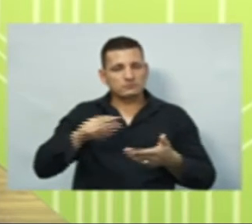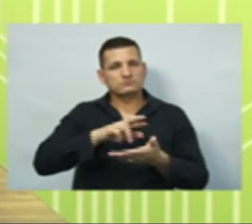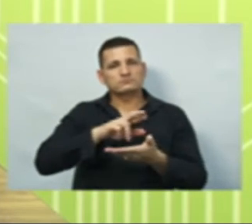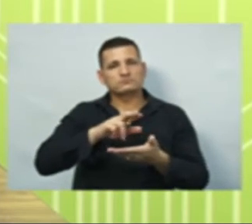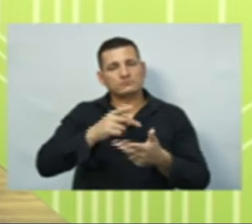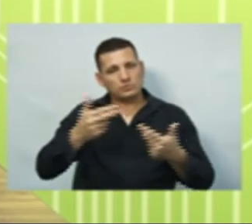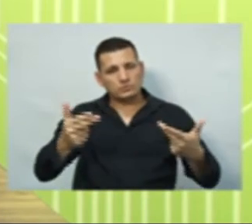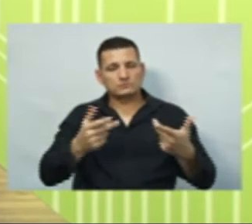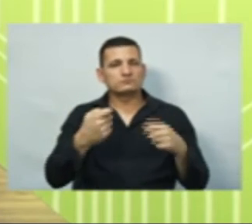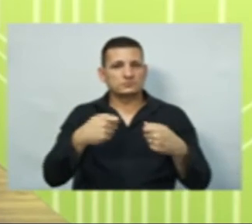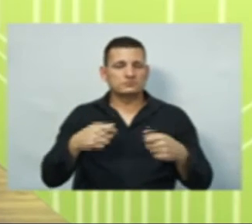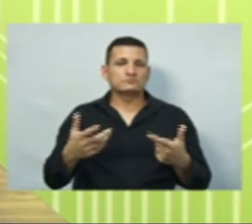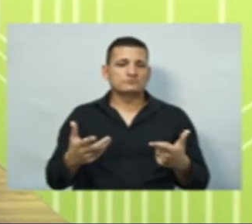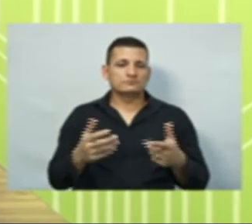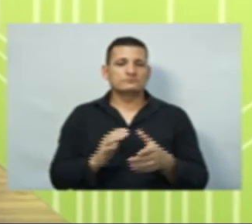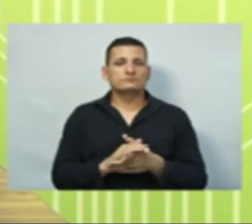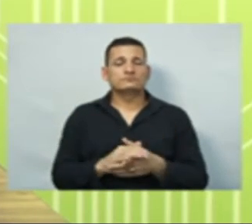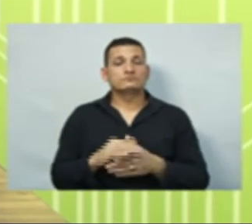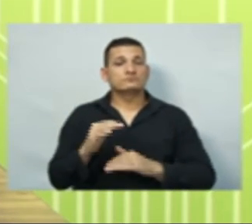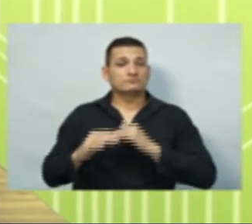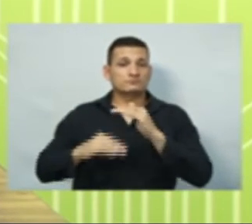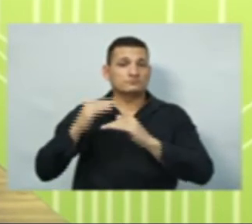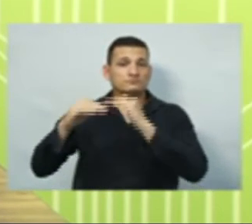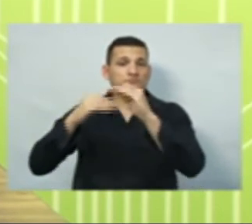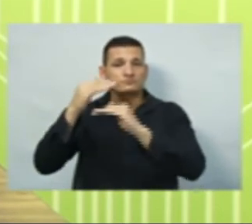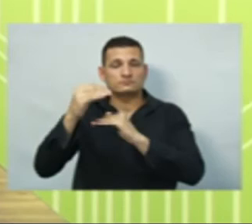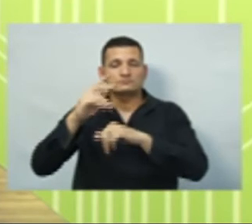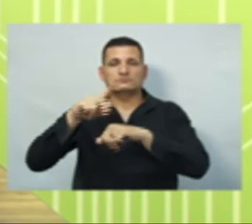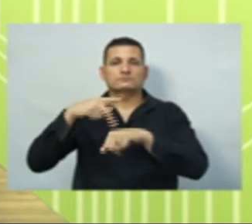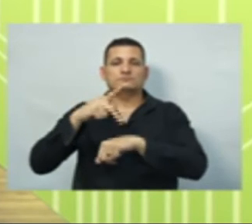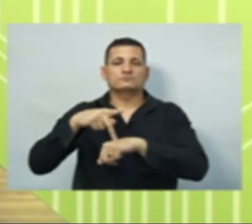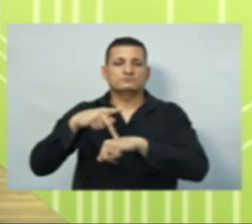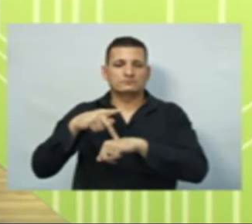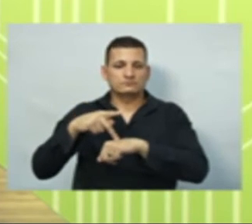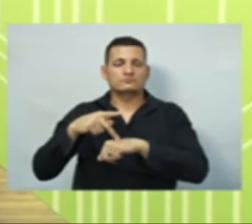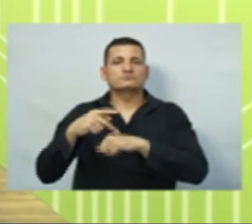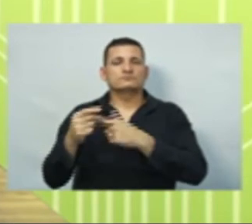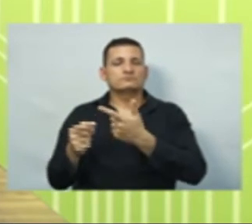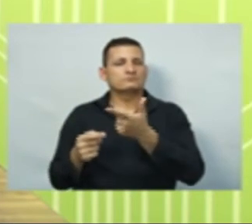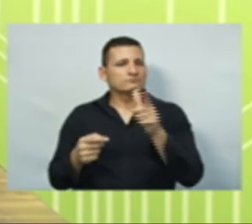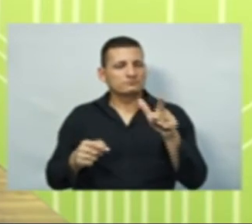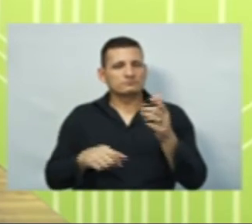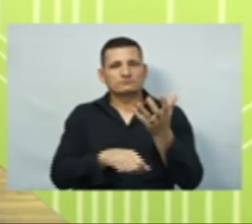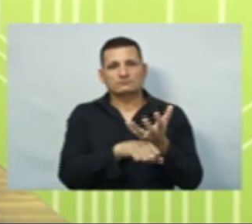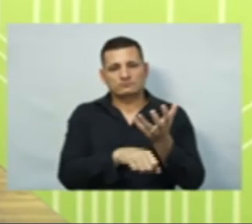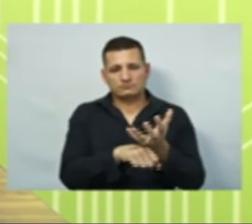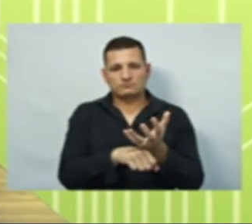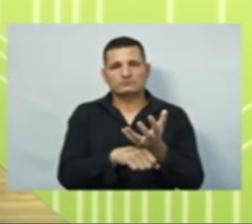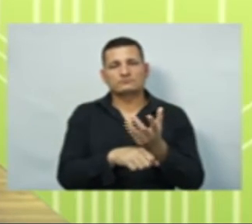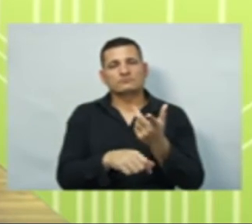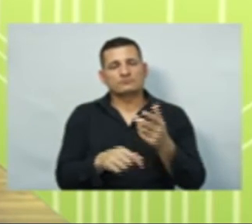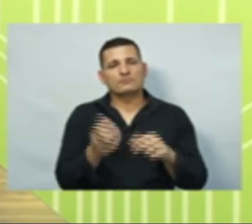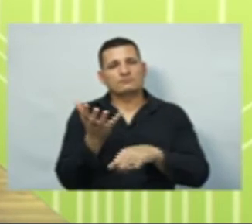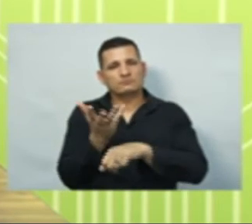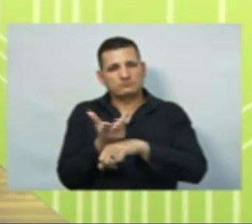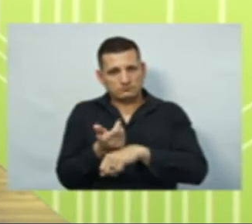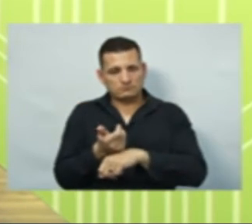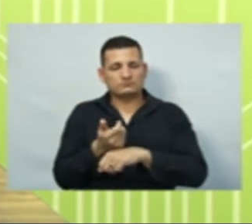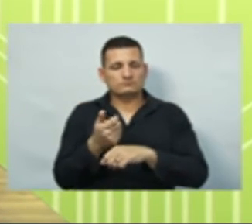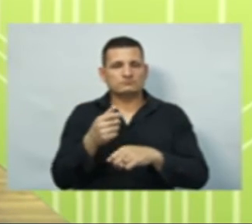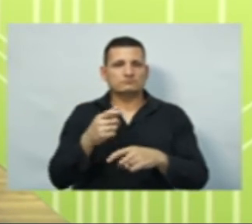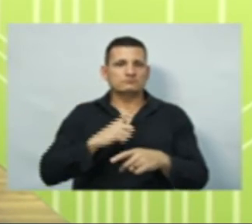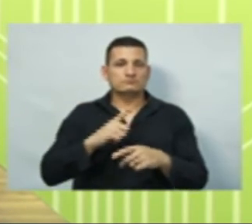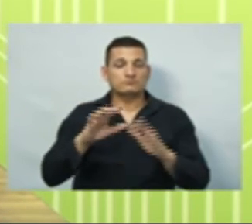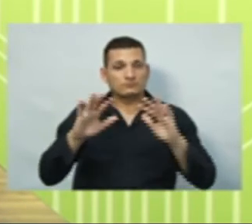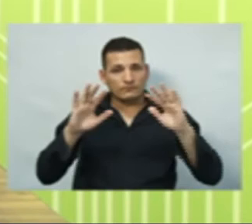econômico, que é essa questão do desenvolvimento do país nessas outras disciplinas, essa questão que são multidisciplinar. Então tem esse